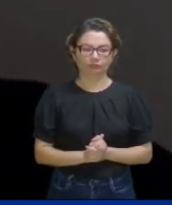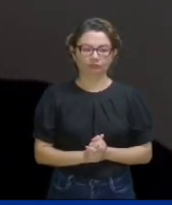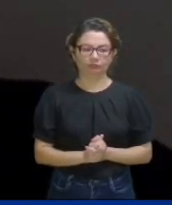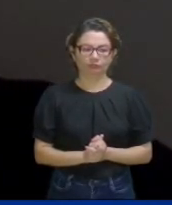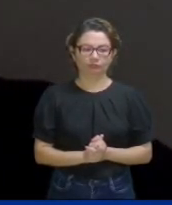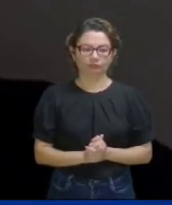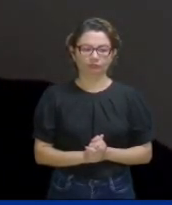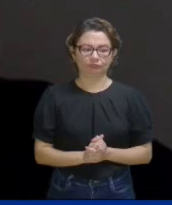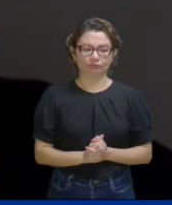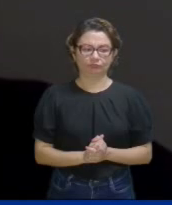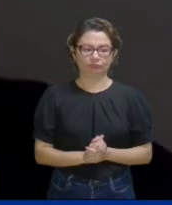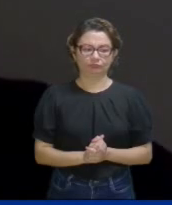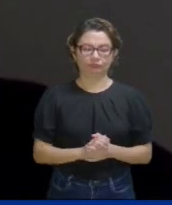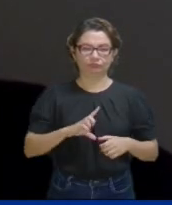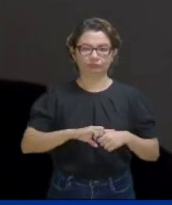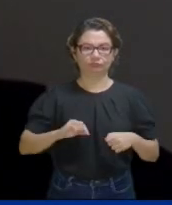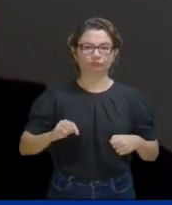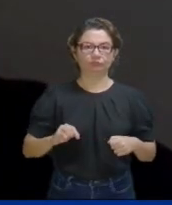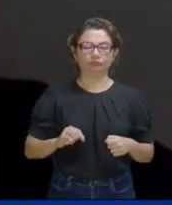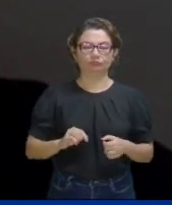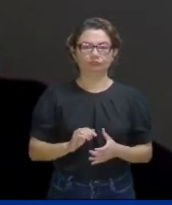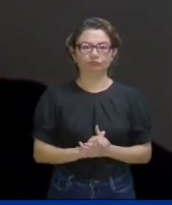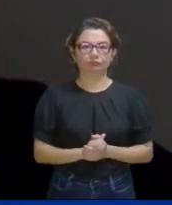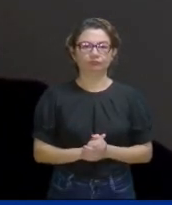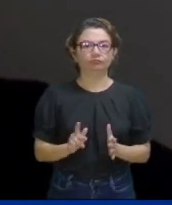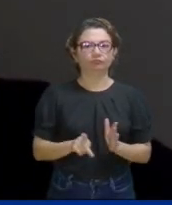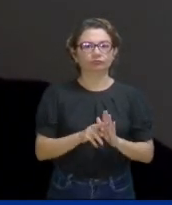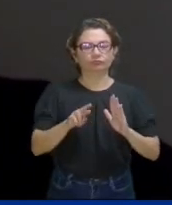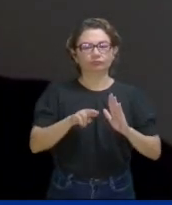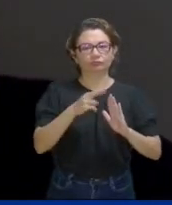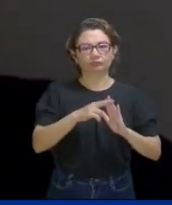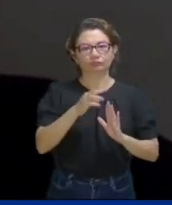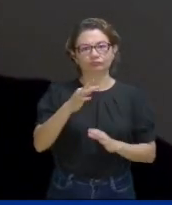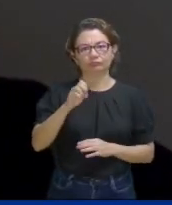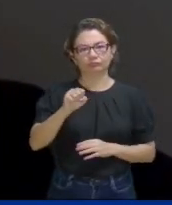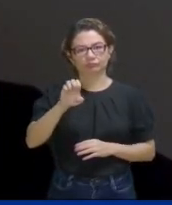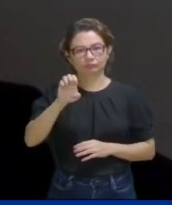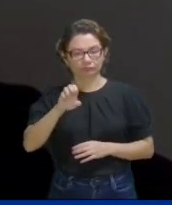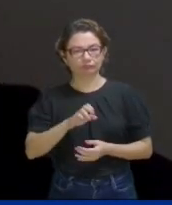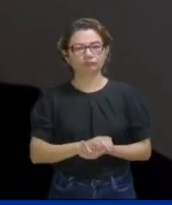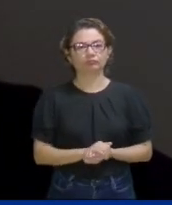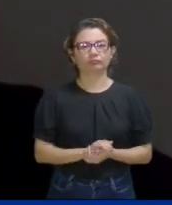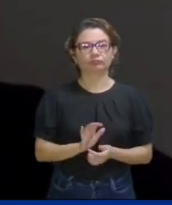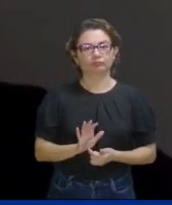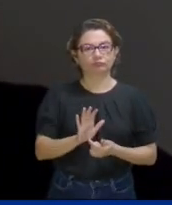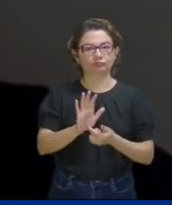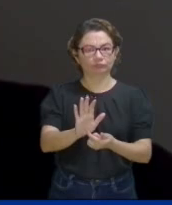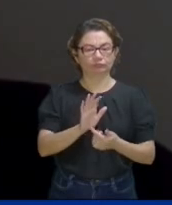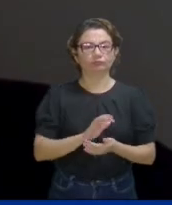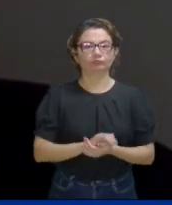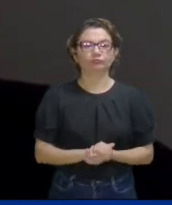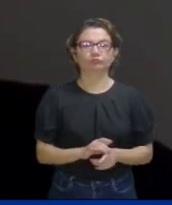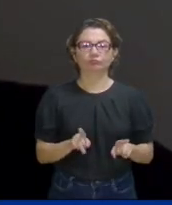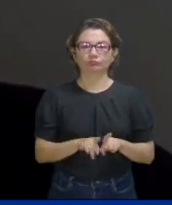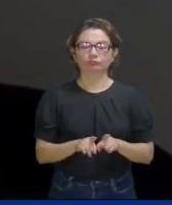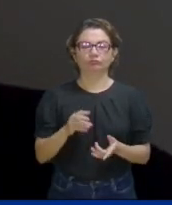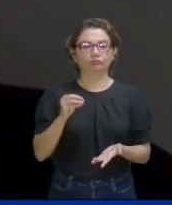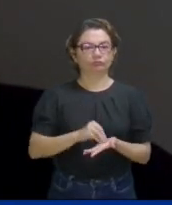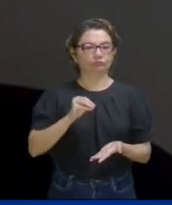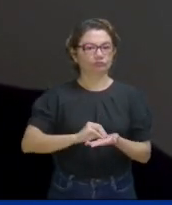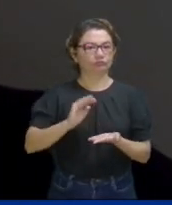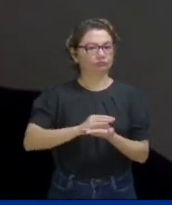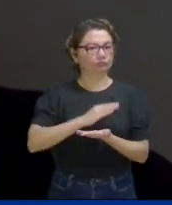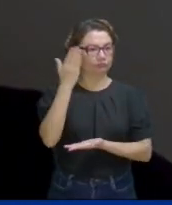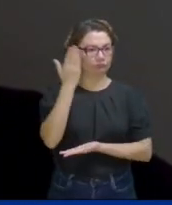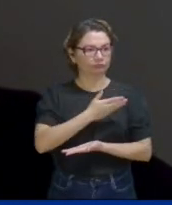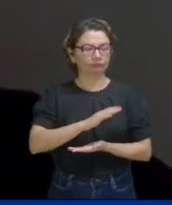do parágrafo 5º do artigo 48 E da ambiente Resolução do virtual, TSE juiz Rivaldo Valente, na barra de 23.607, rolagem que inferior, trata-se do 1. processamento da Prestação de omissão contas na prestação de eleitorais,